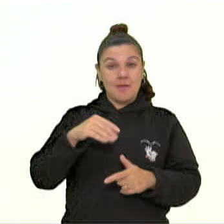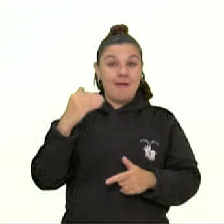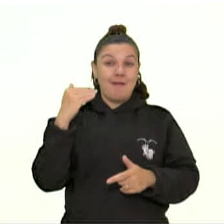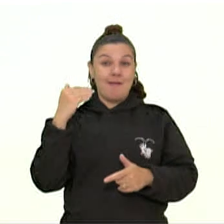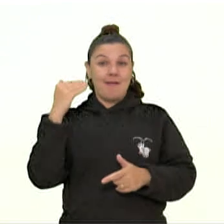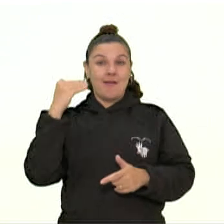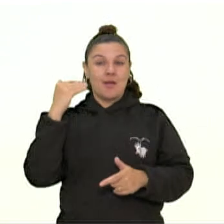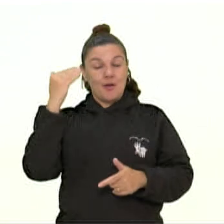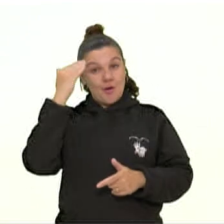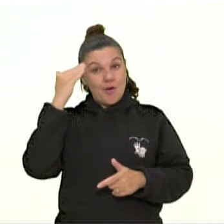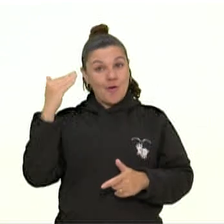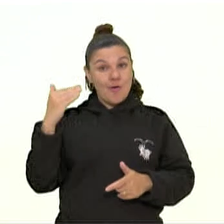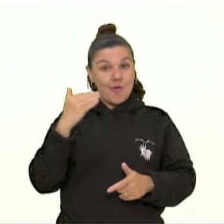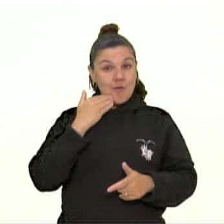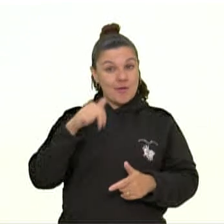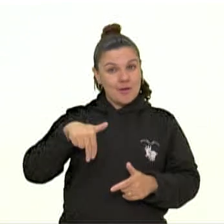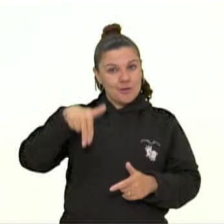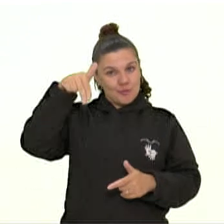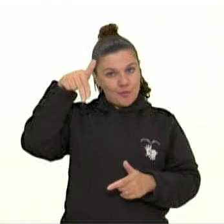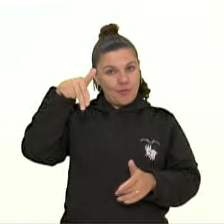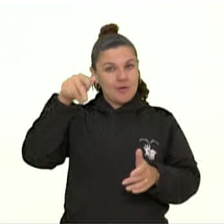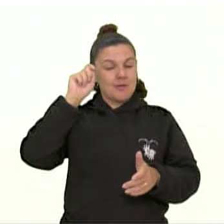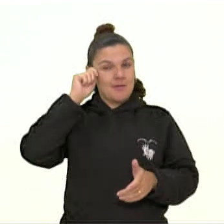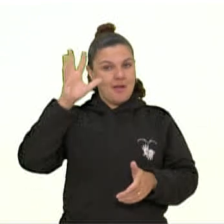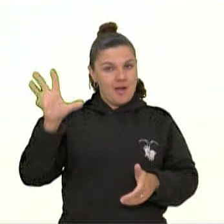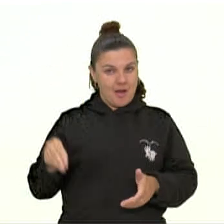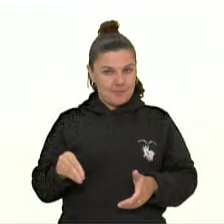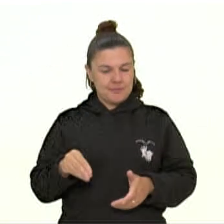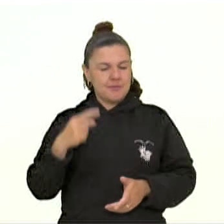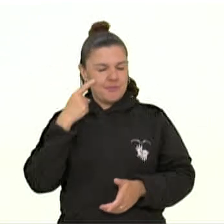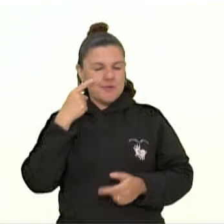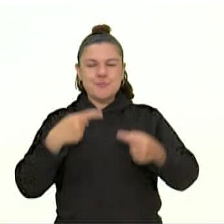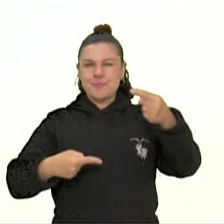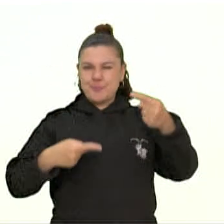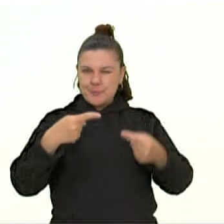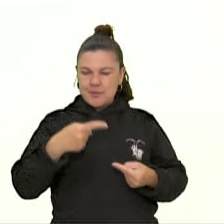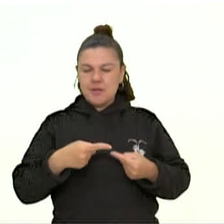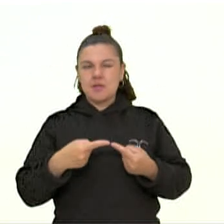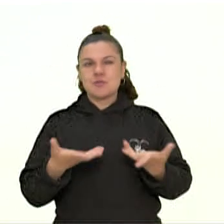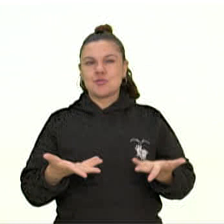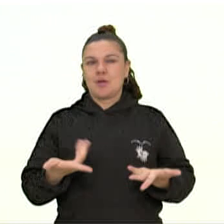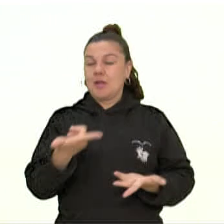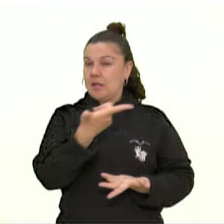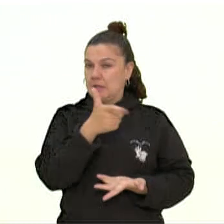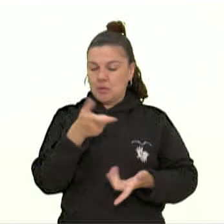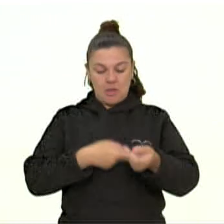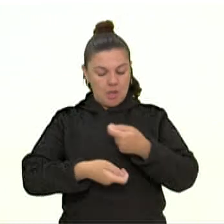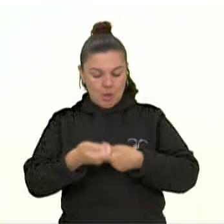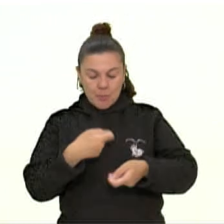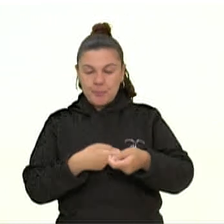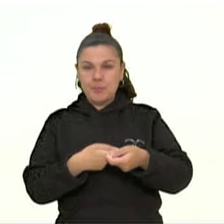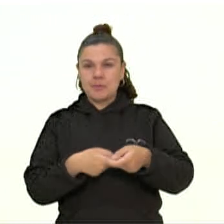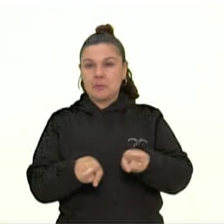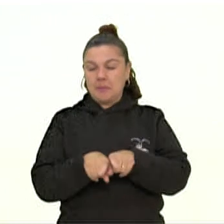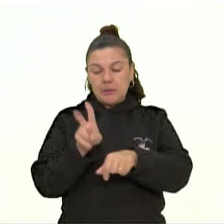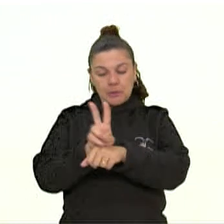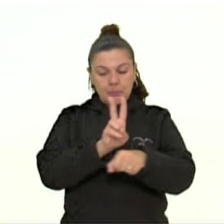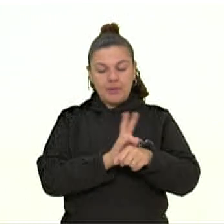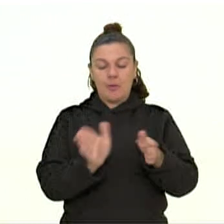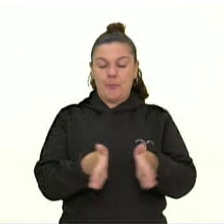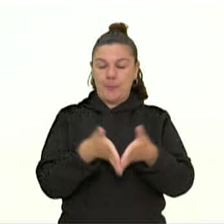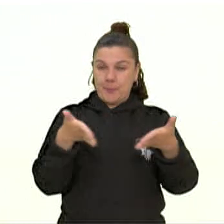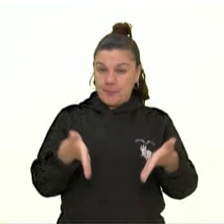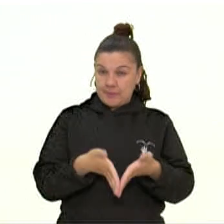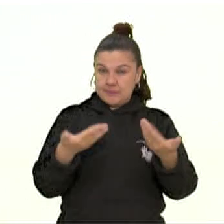da África. Então já dá para imaginar mais ou menos o sistema político, o que a população enfrenta, né? Péssimas condições econômicas e humanitárias,